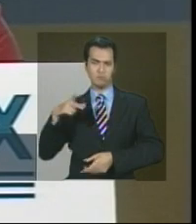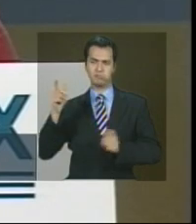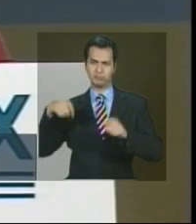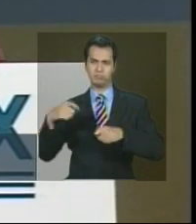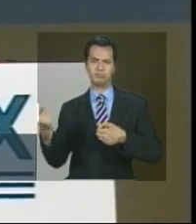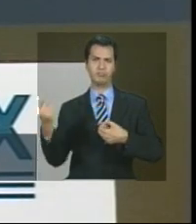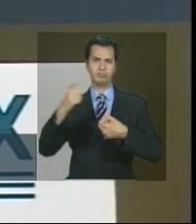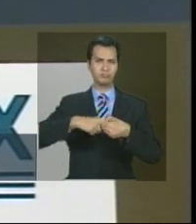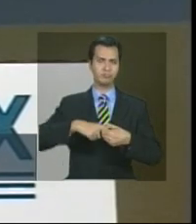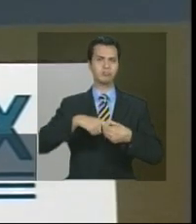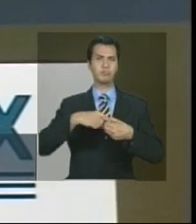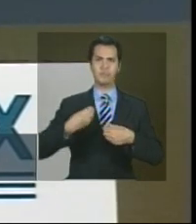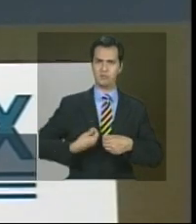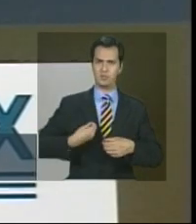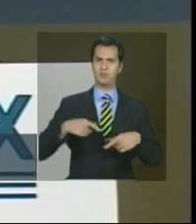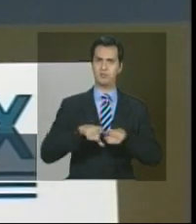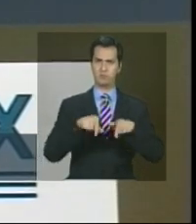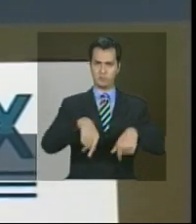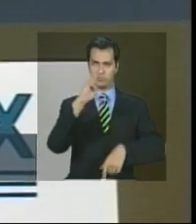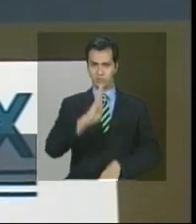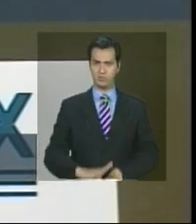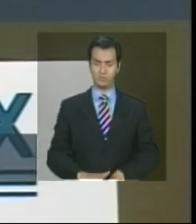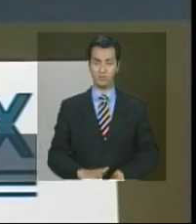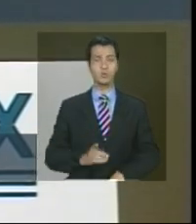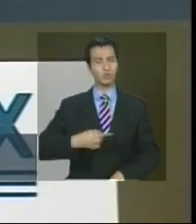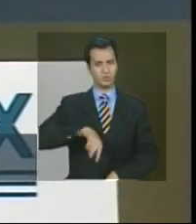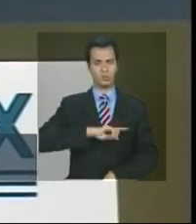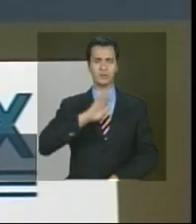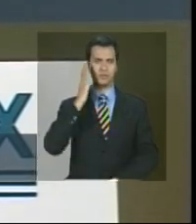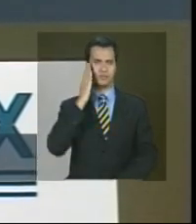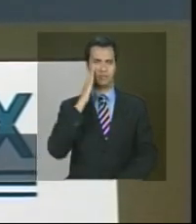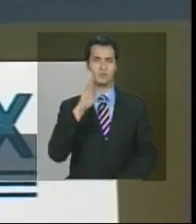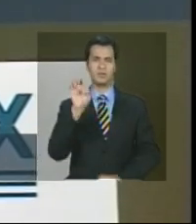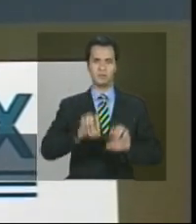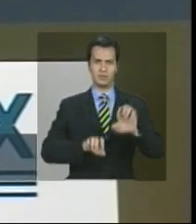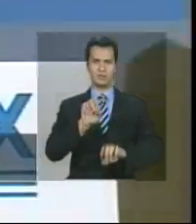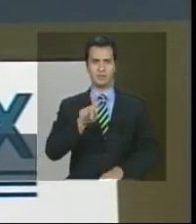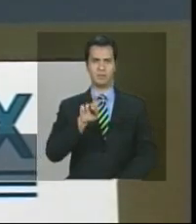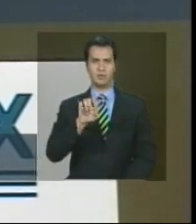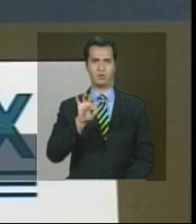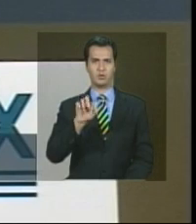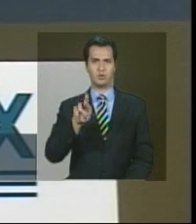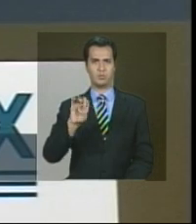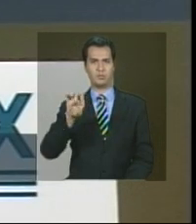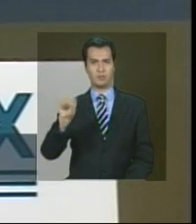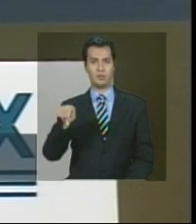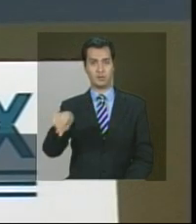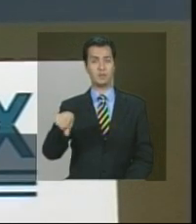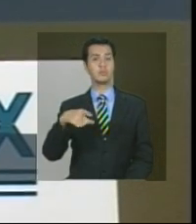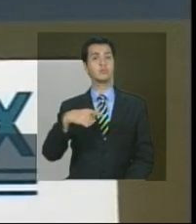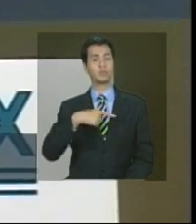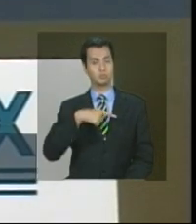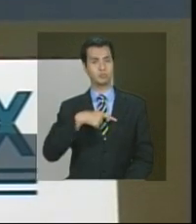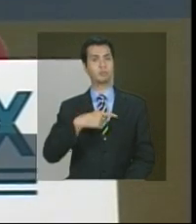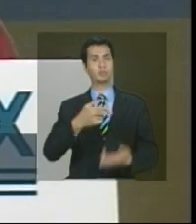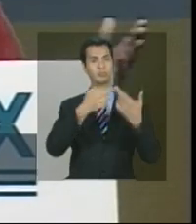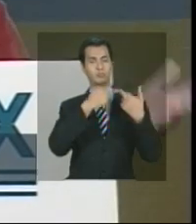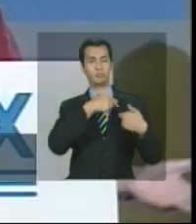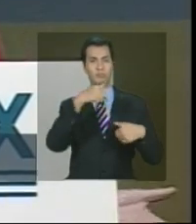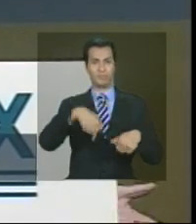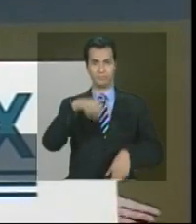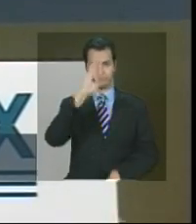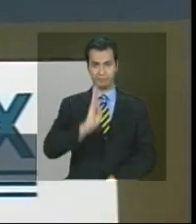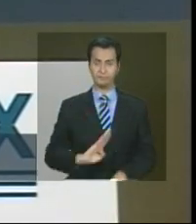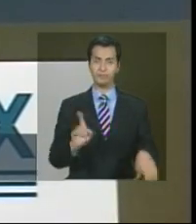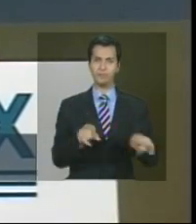Obviamente, nós sabemos o que a Petrobras representa para o Brasil. Obviamente, nós sabemos, como nós sabemos o que